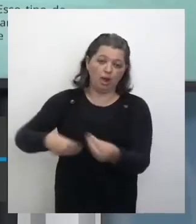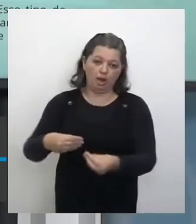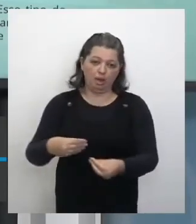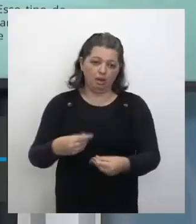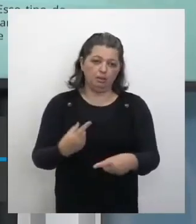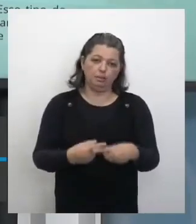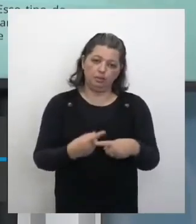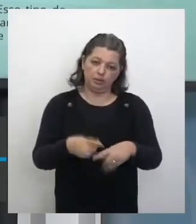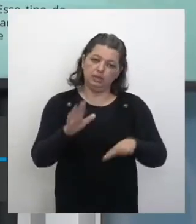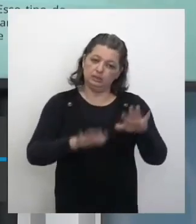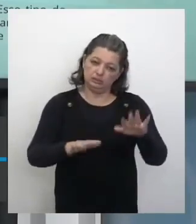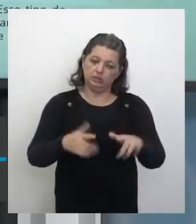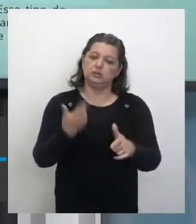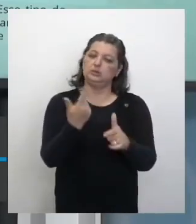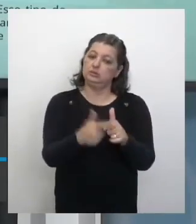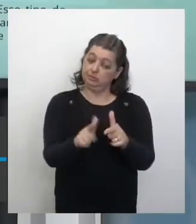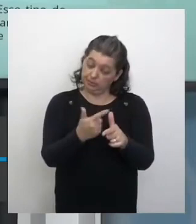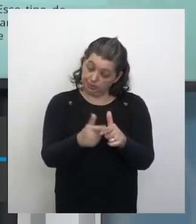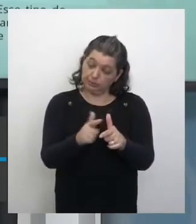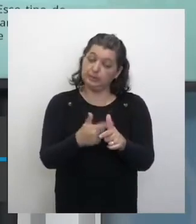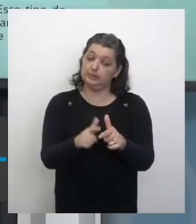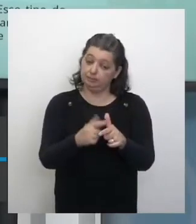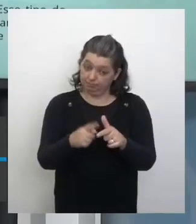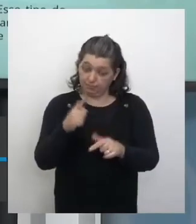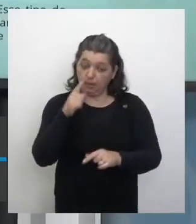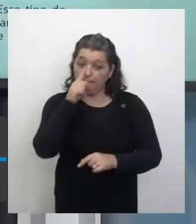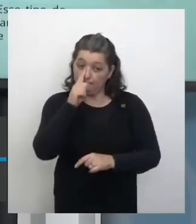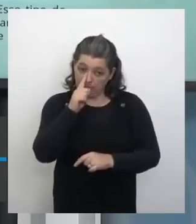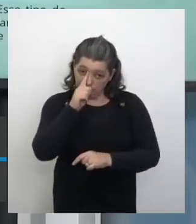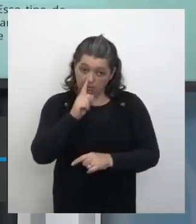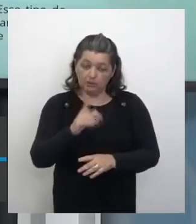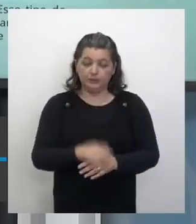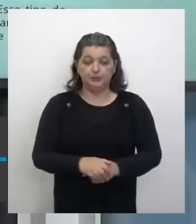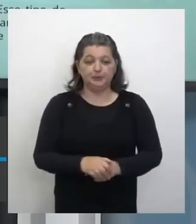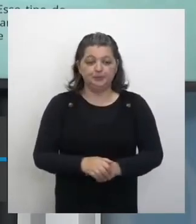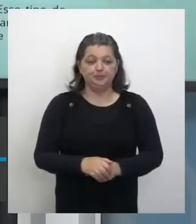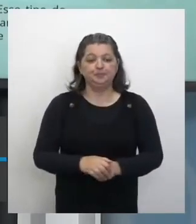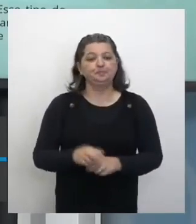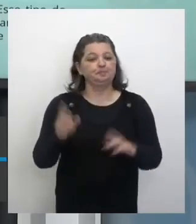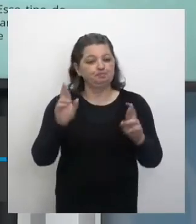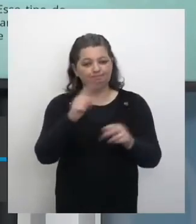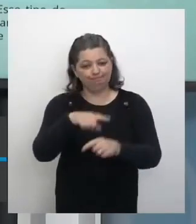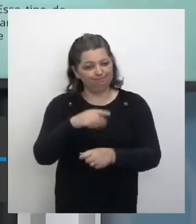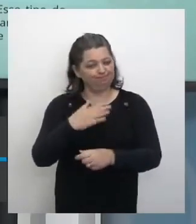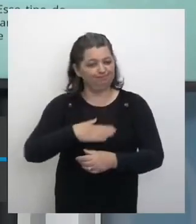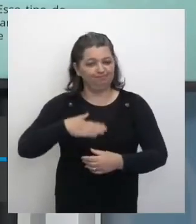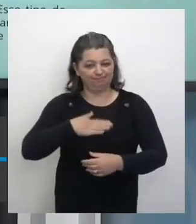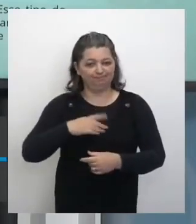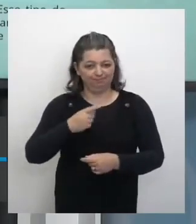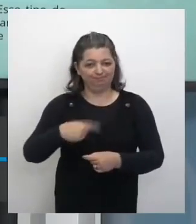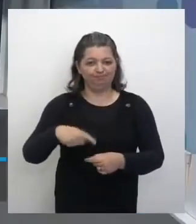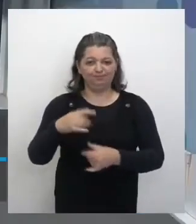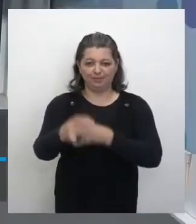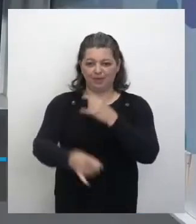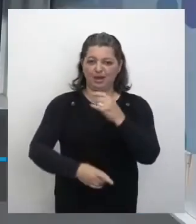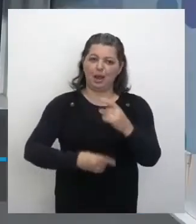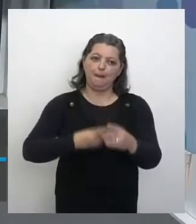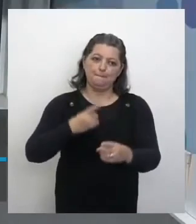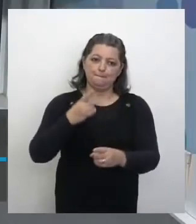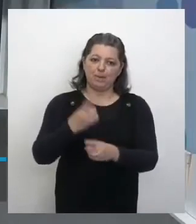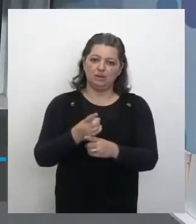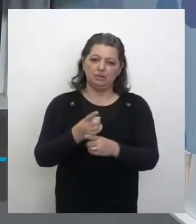você pode ter um problema com substância tóxica. Espero que vocês tenham gostado e até a próxima, Até né? a próxima, galera.